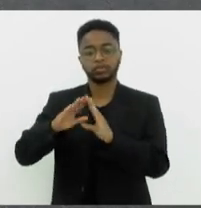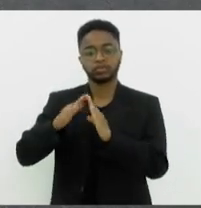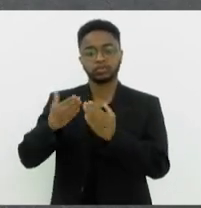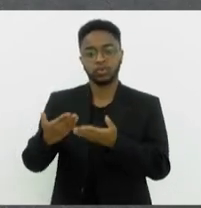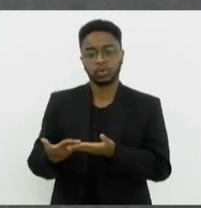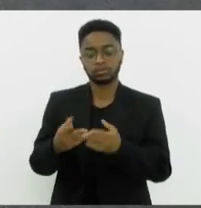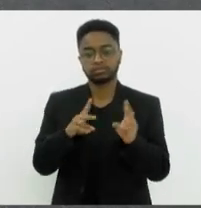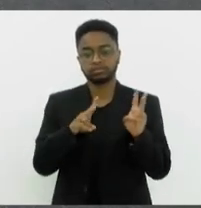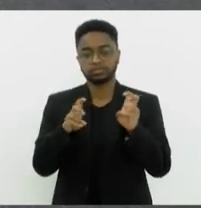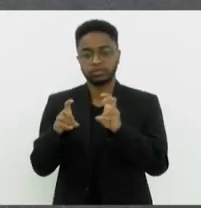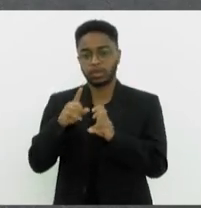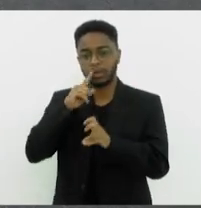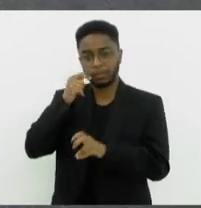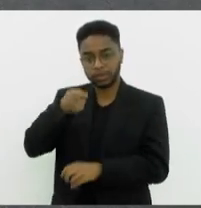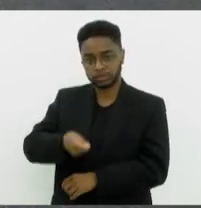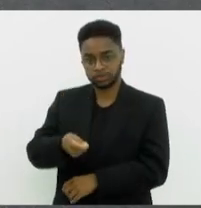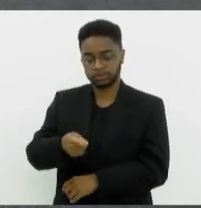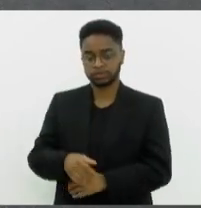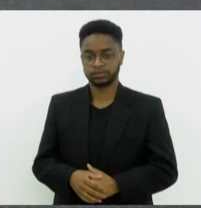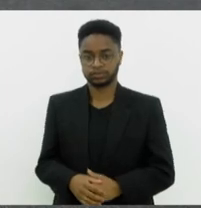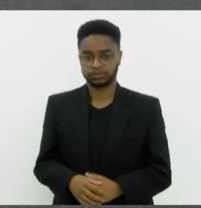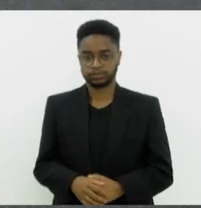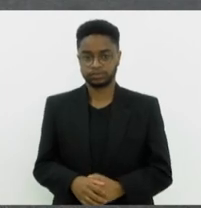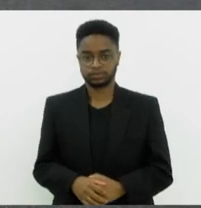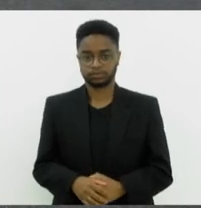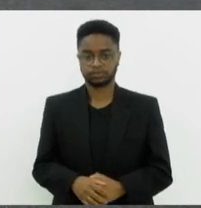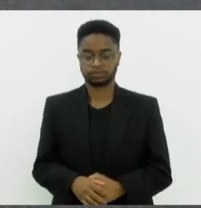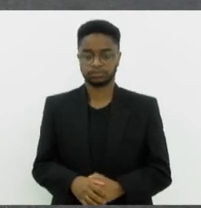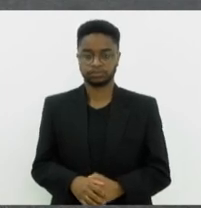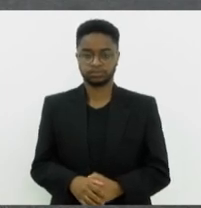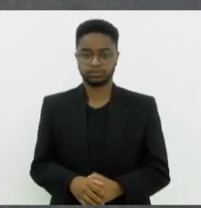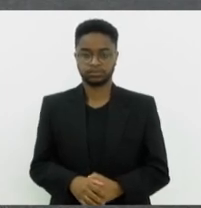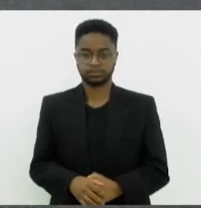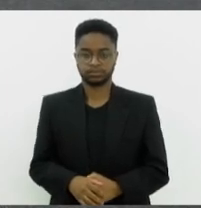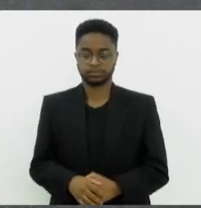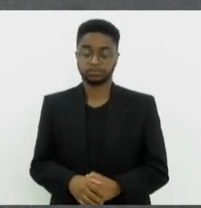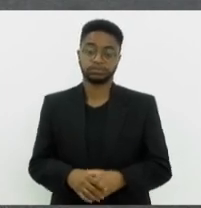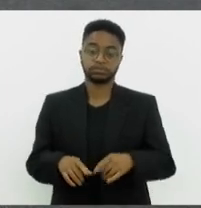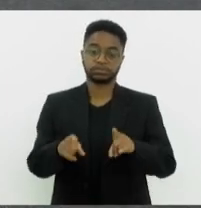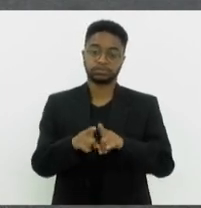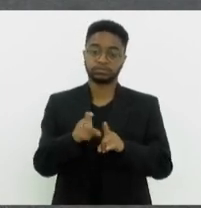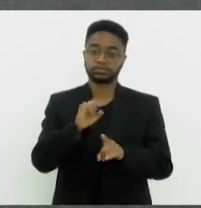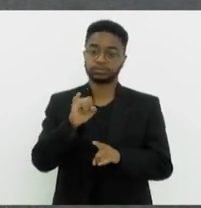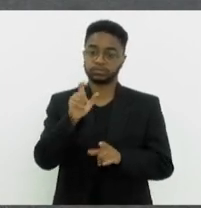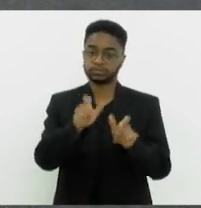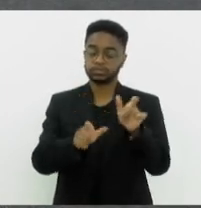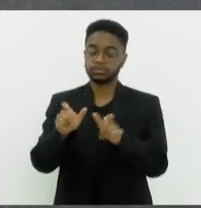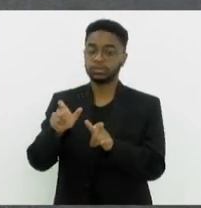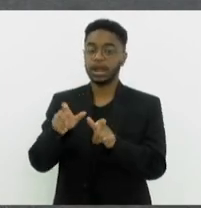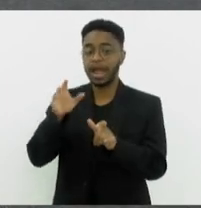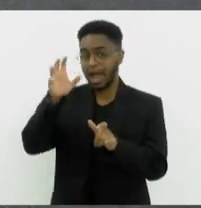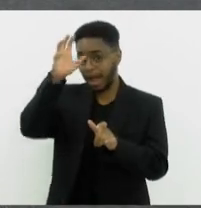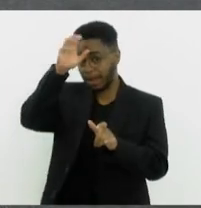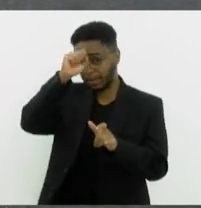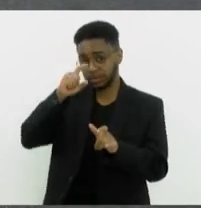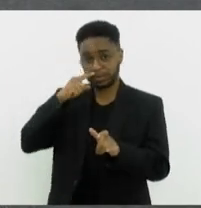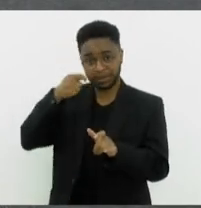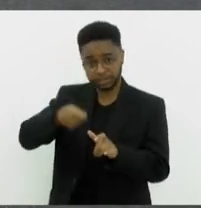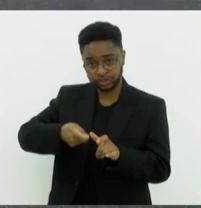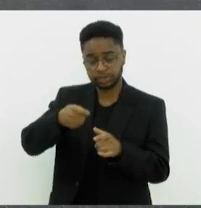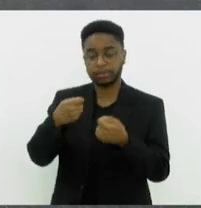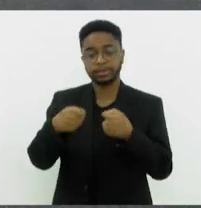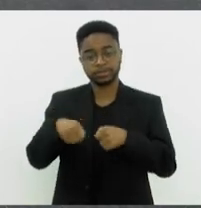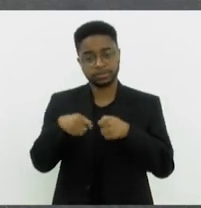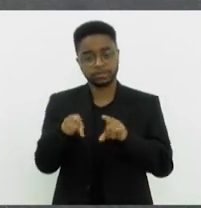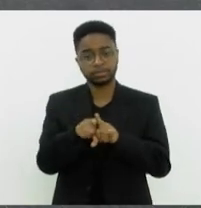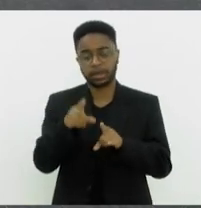a questão do machismo. Assim como, deputada Tia Ju, a pessoa aprende a ser machista, tem que aprender a respeitar as